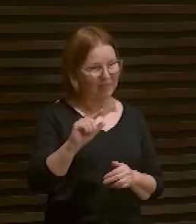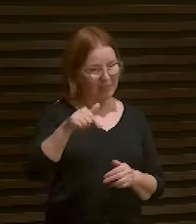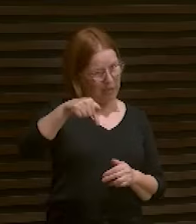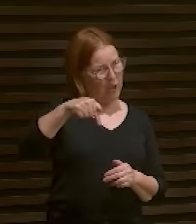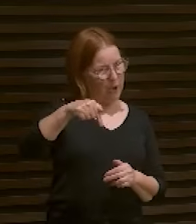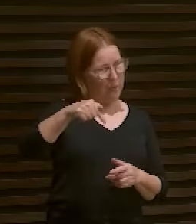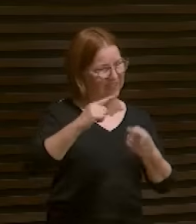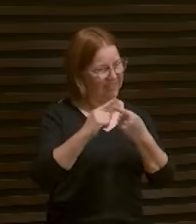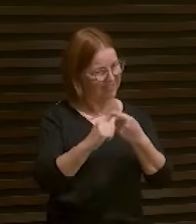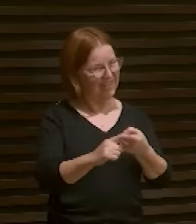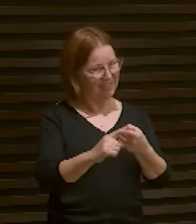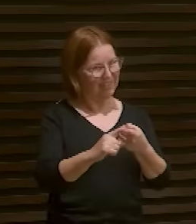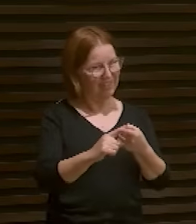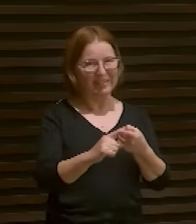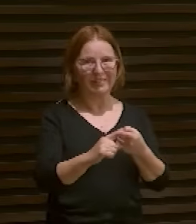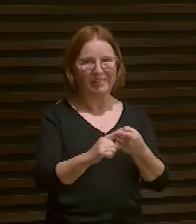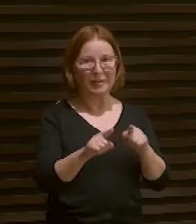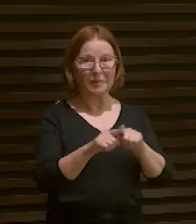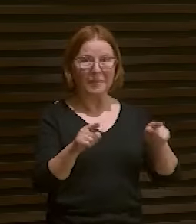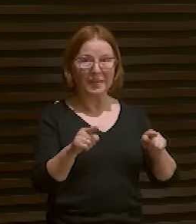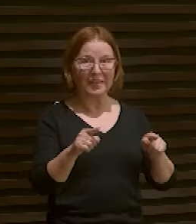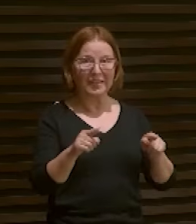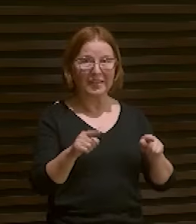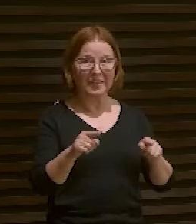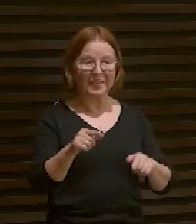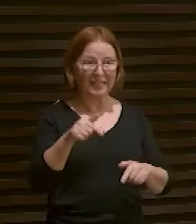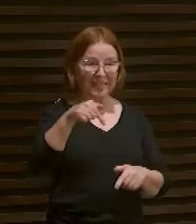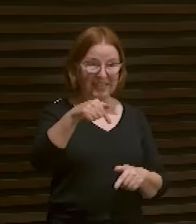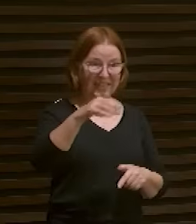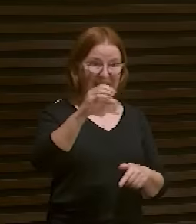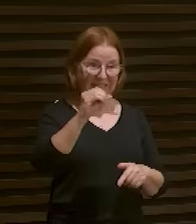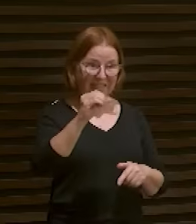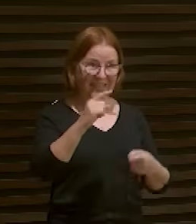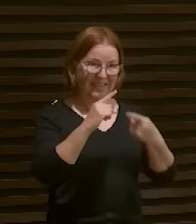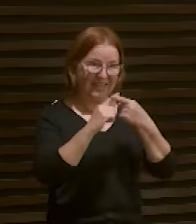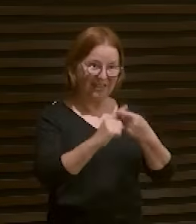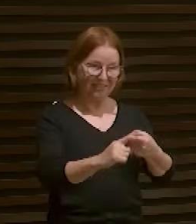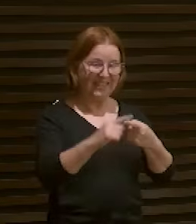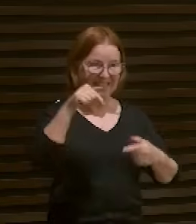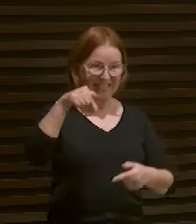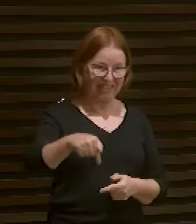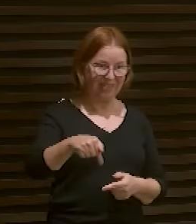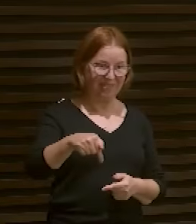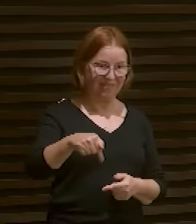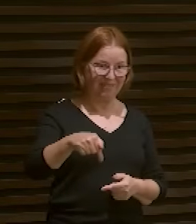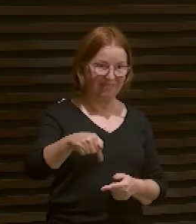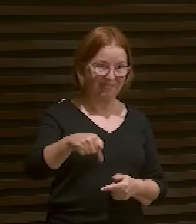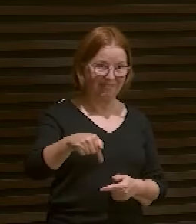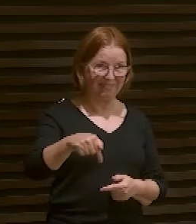Respondeu Jesus: não te digo até 7 vezes, mas até 70 vezes